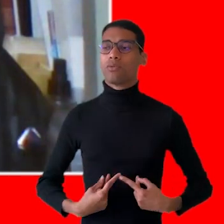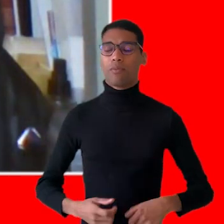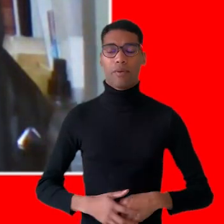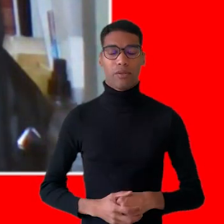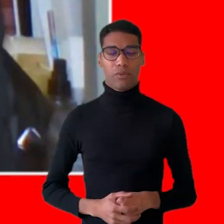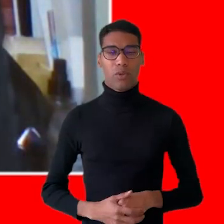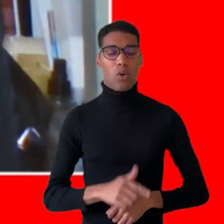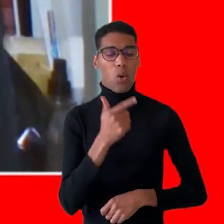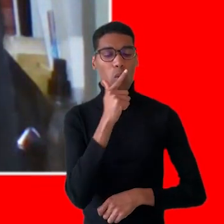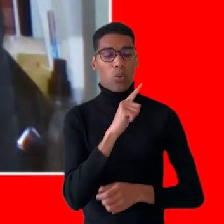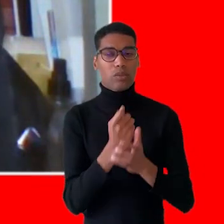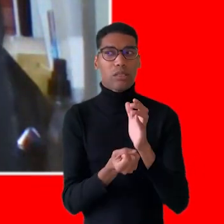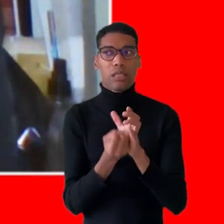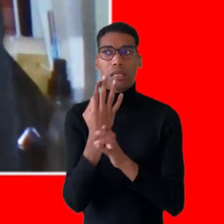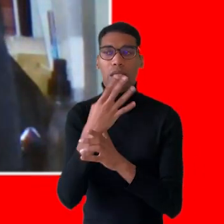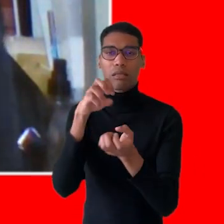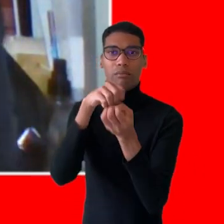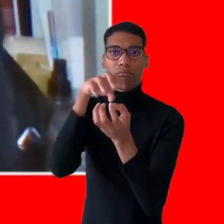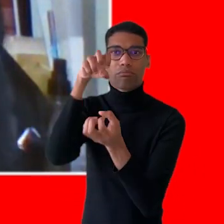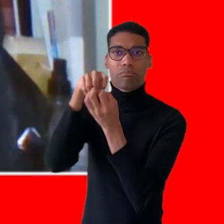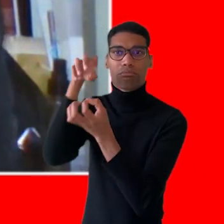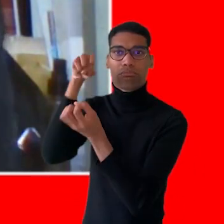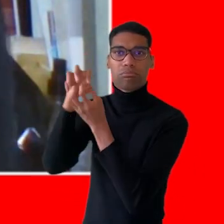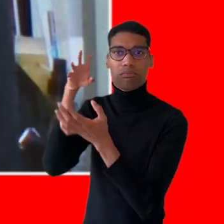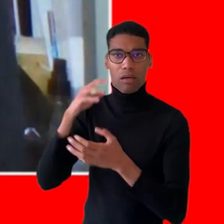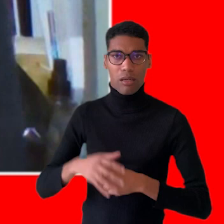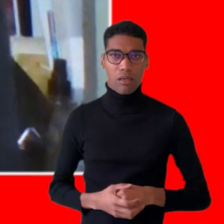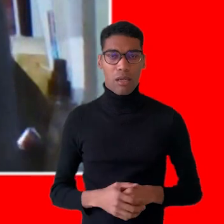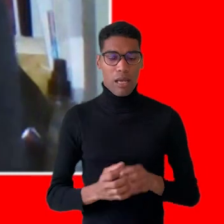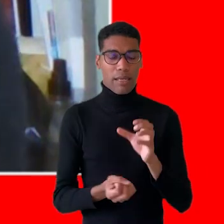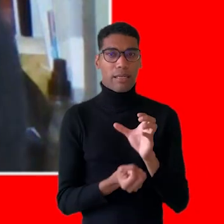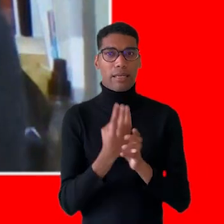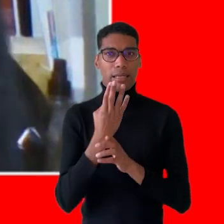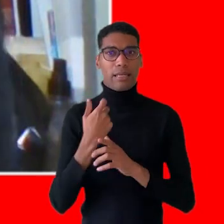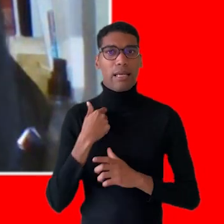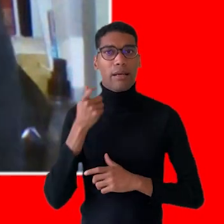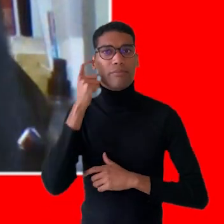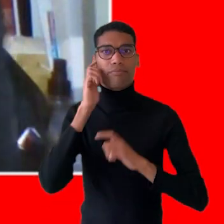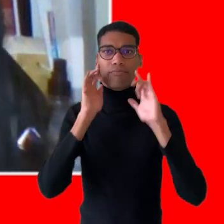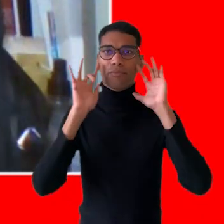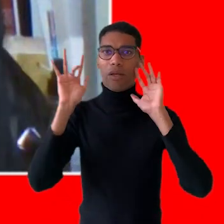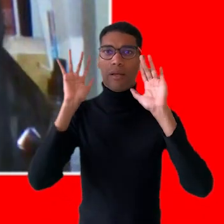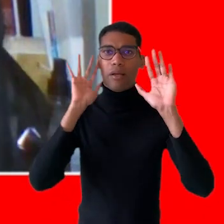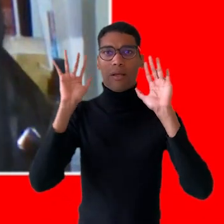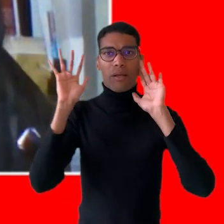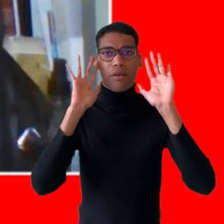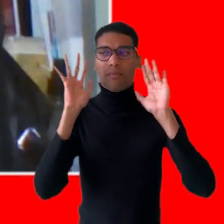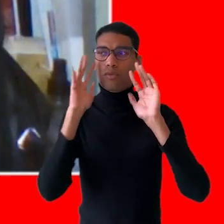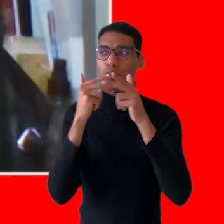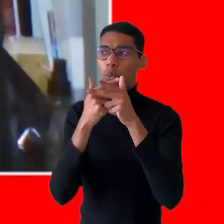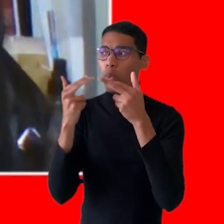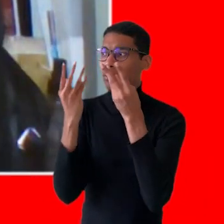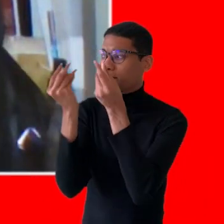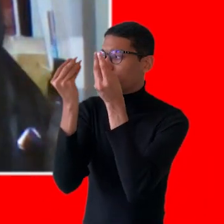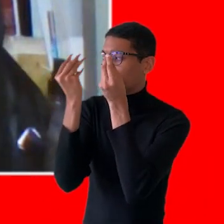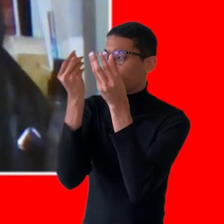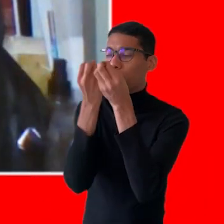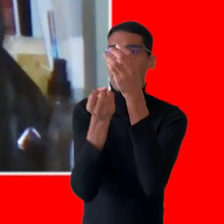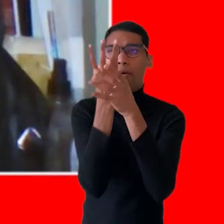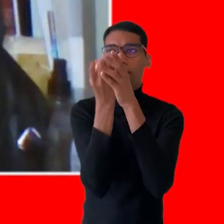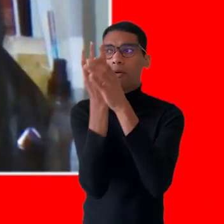humanos, criar divindades ou formular a hipótese da existência de seres